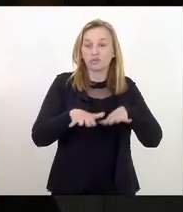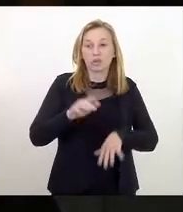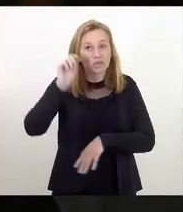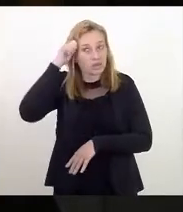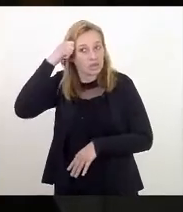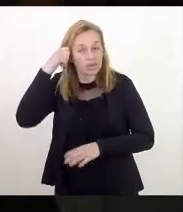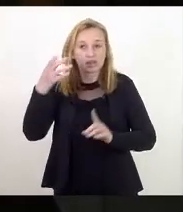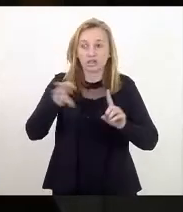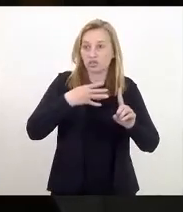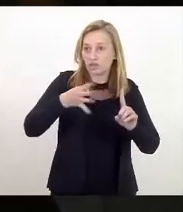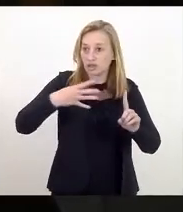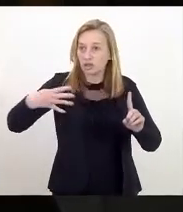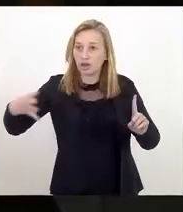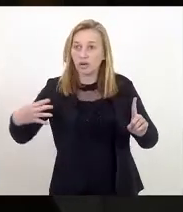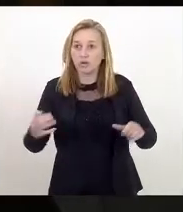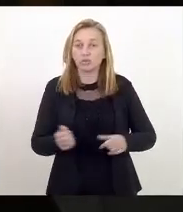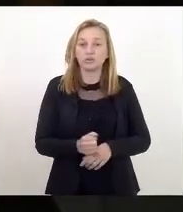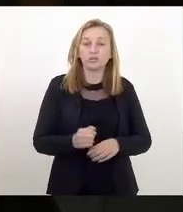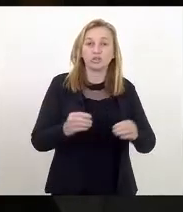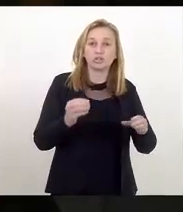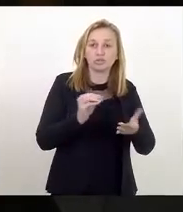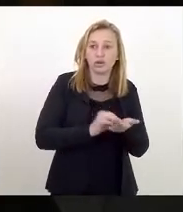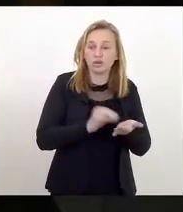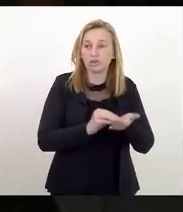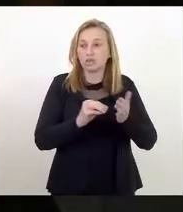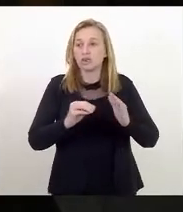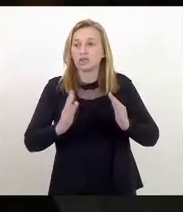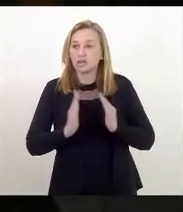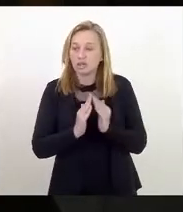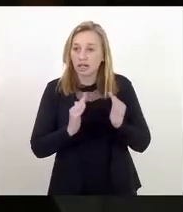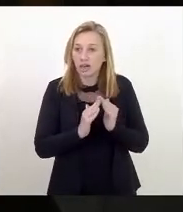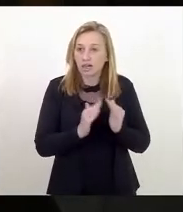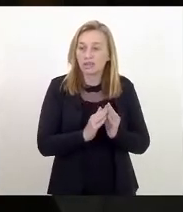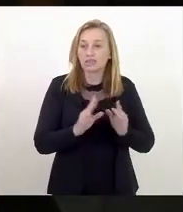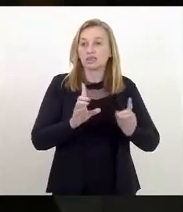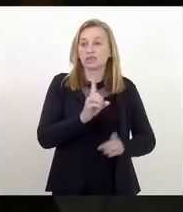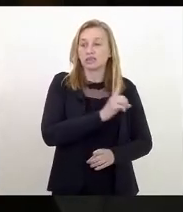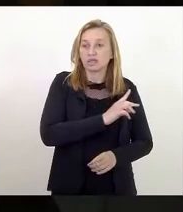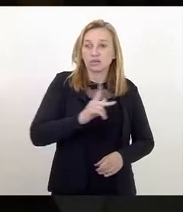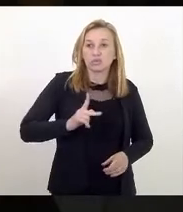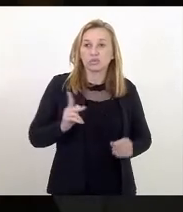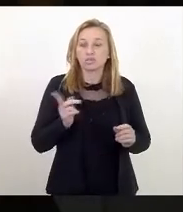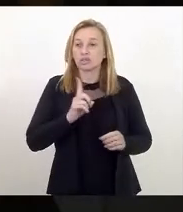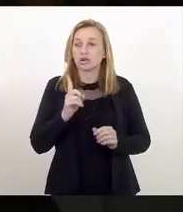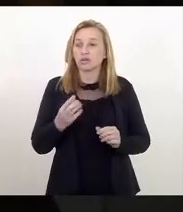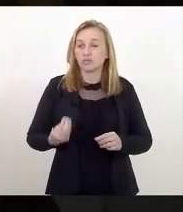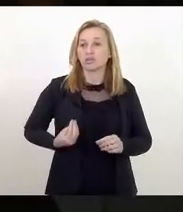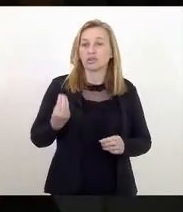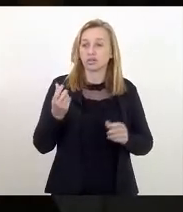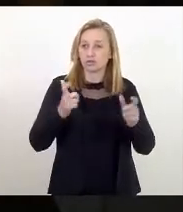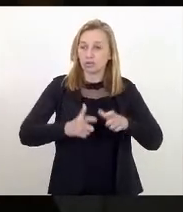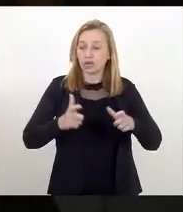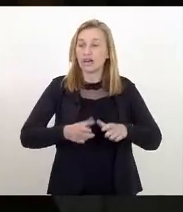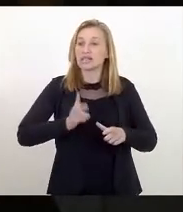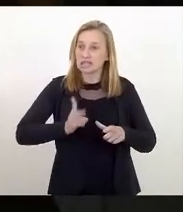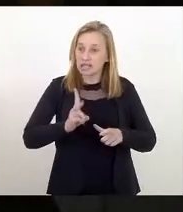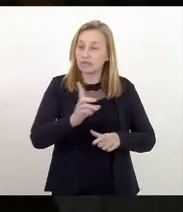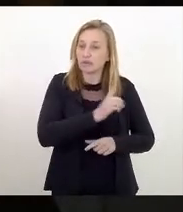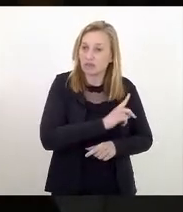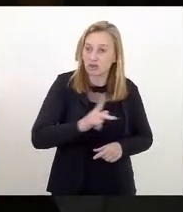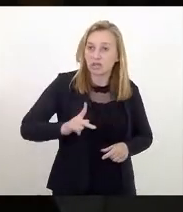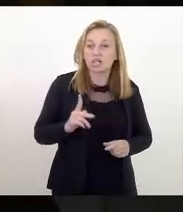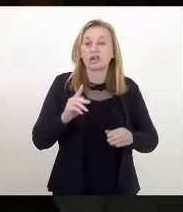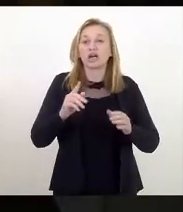LGBT, para defender sem terra, que a defensoria pública não esteja presente. A defensoria defende